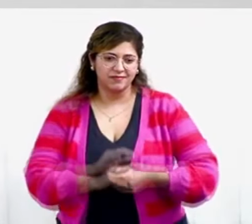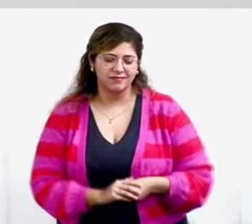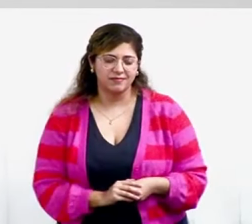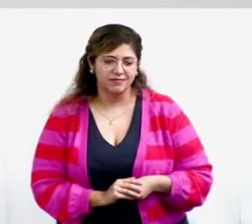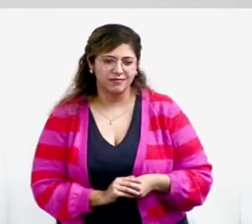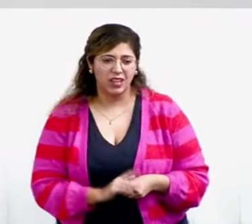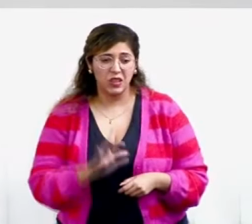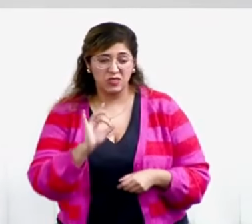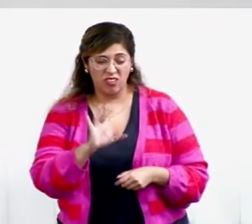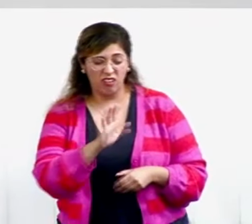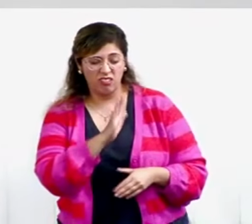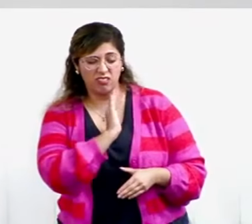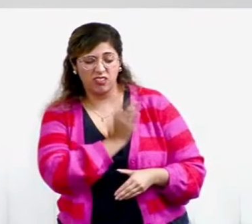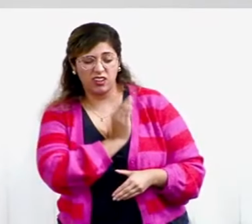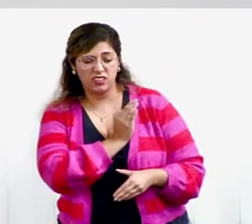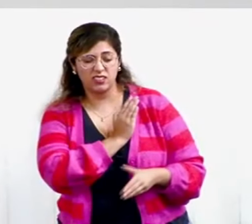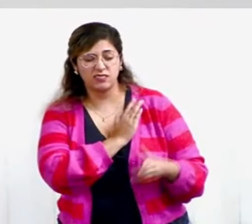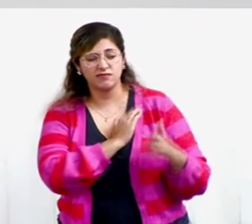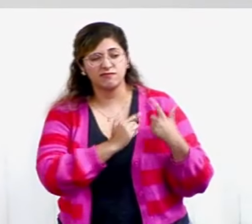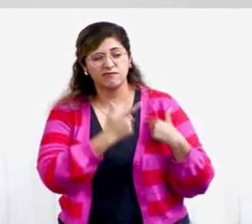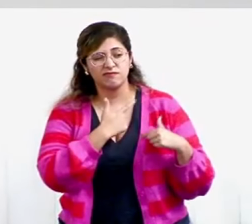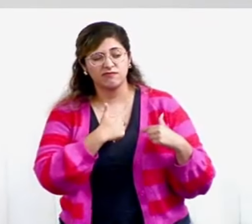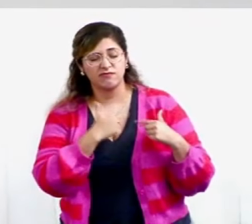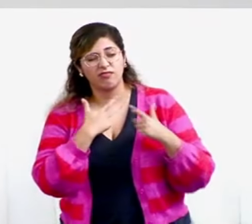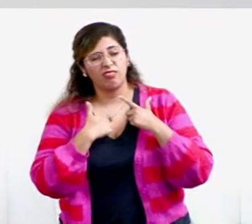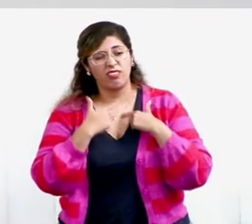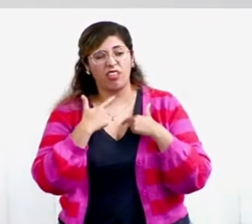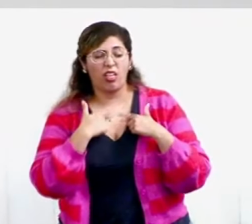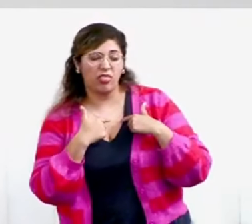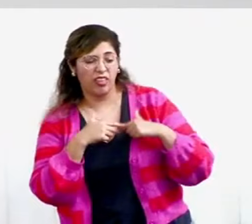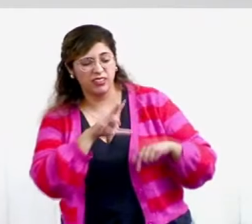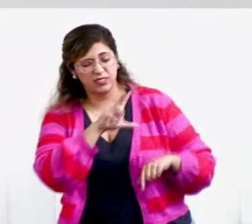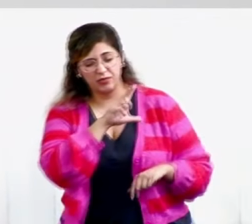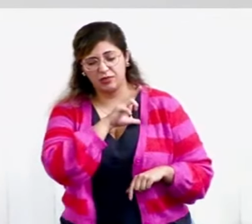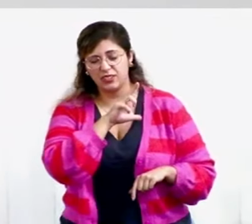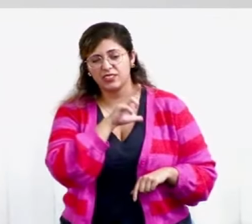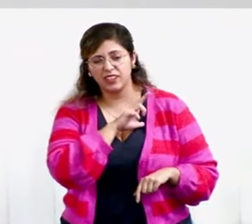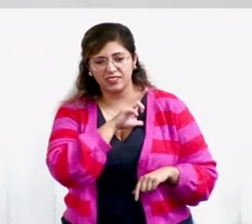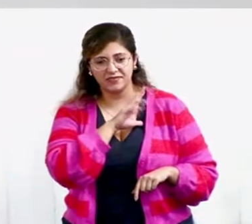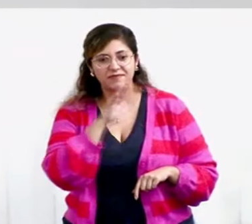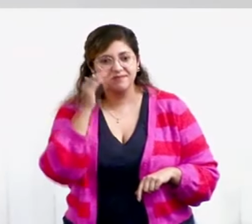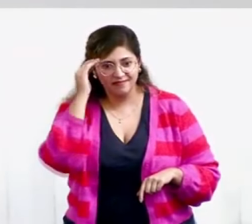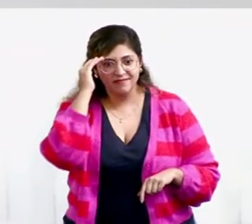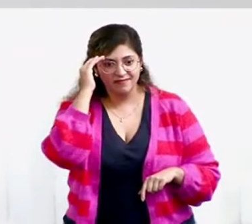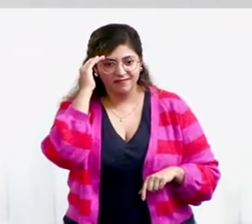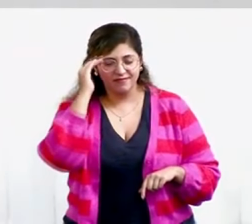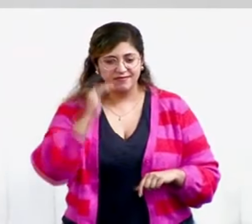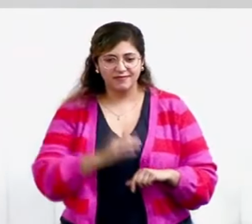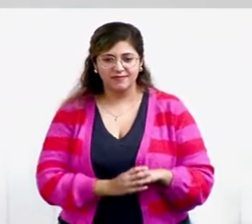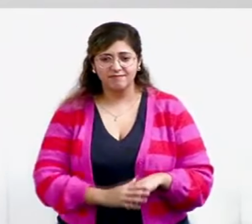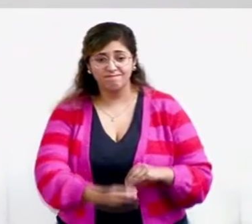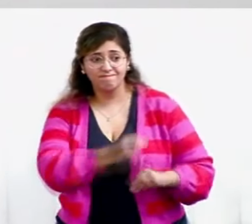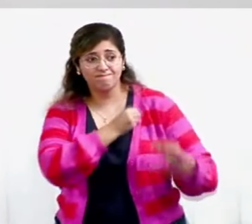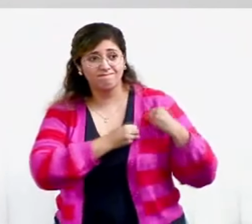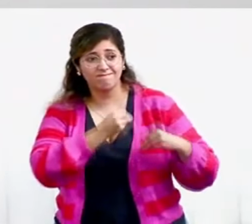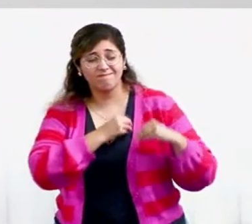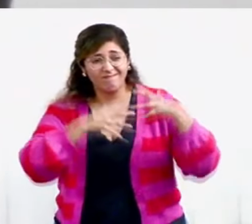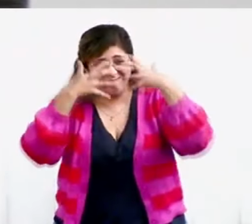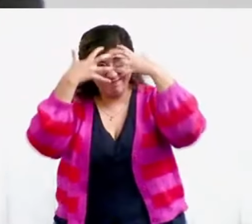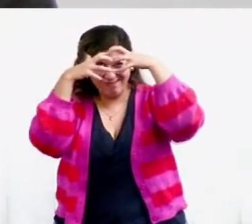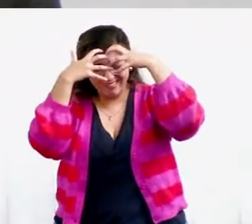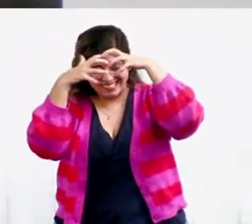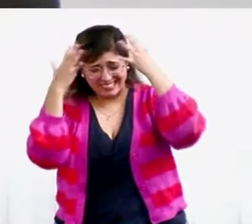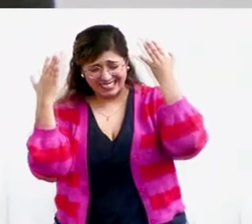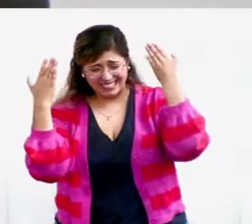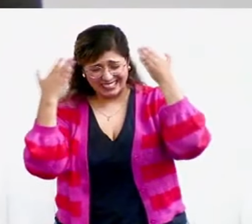próprios pensamentos. O pecado afetou toda a nossa capacidade cognitiva de pensar